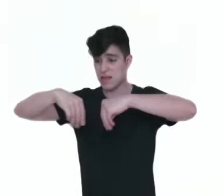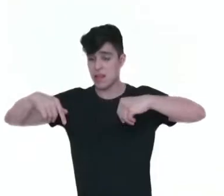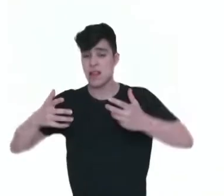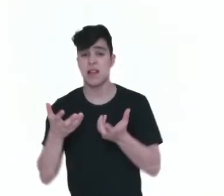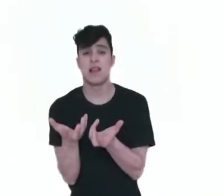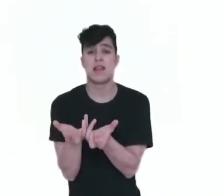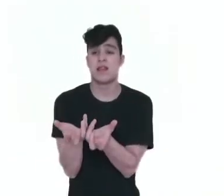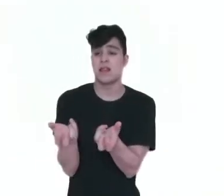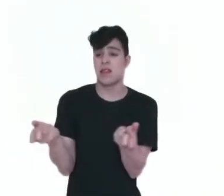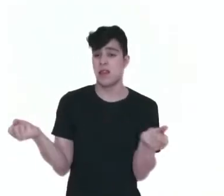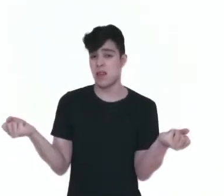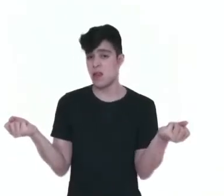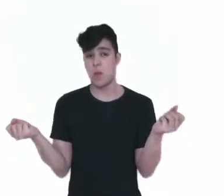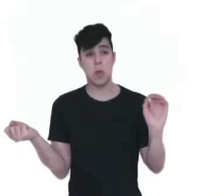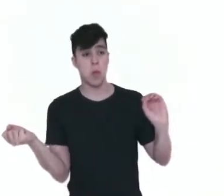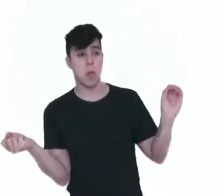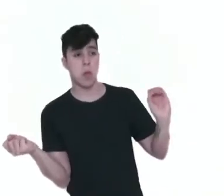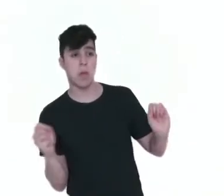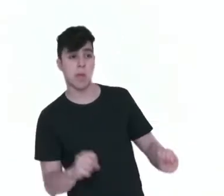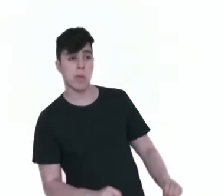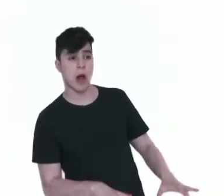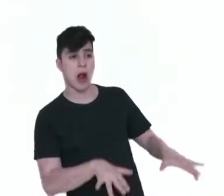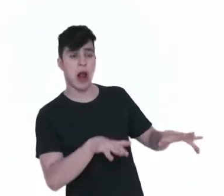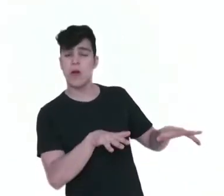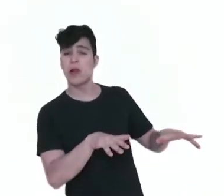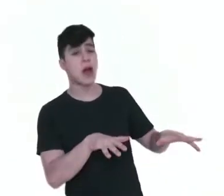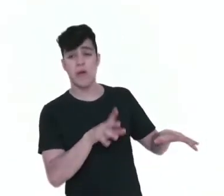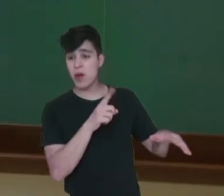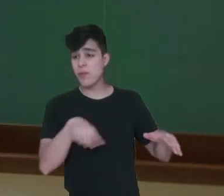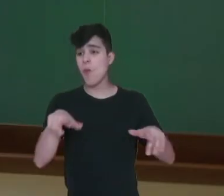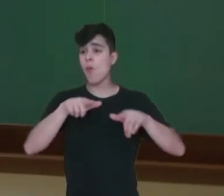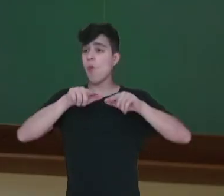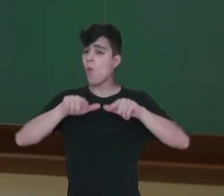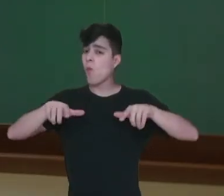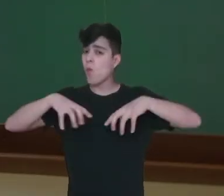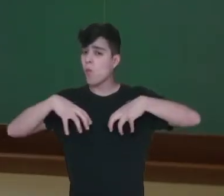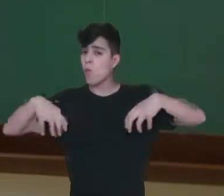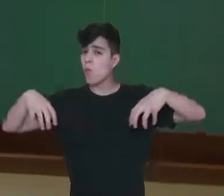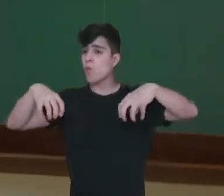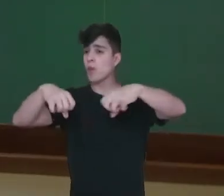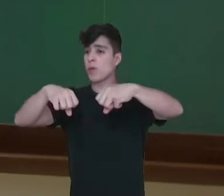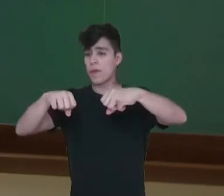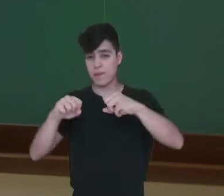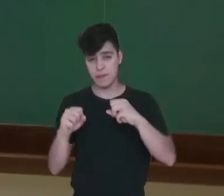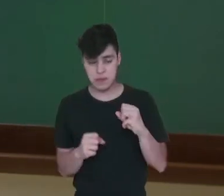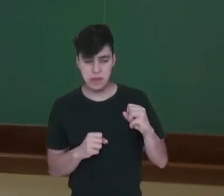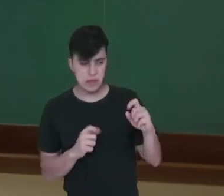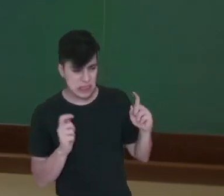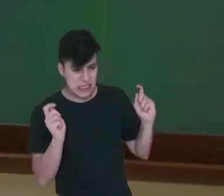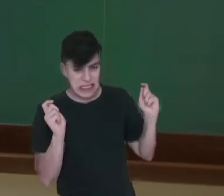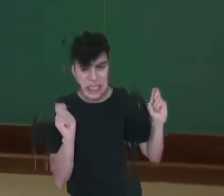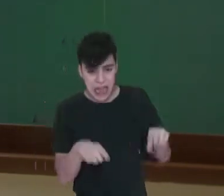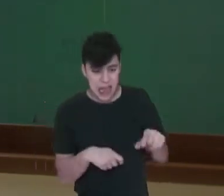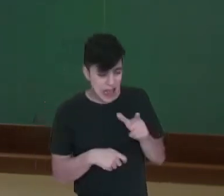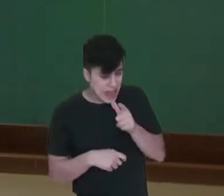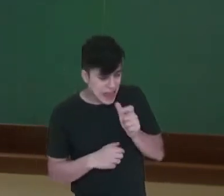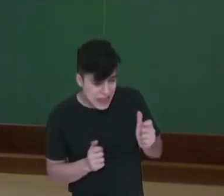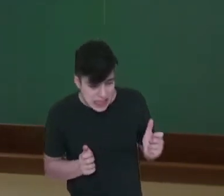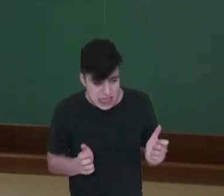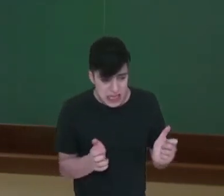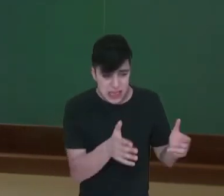seco, livre das inundações. Então, mesmo nos períodos de maiores cheias dos rios na